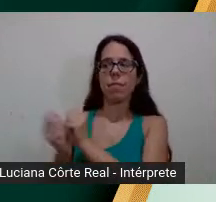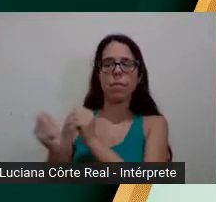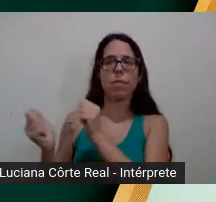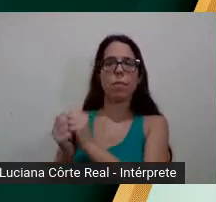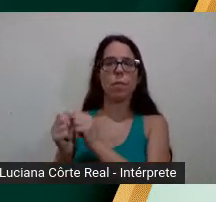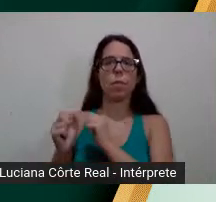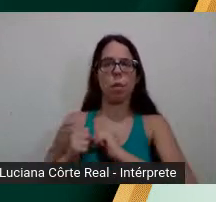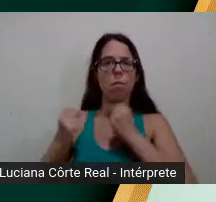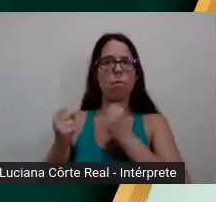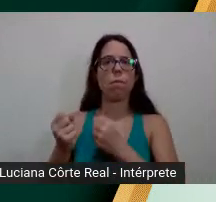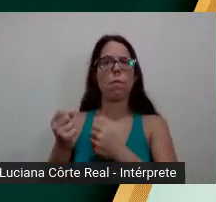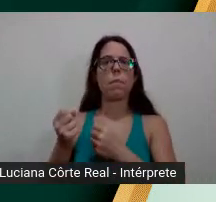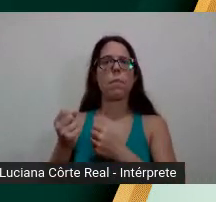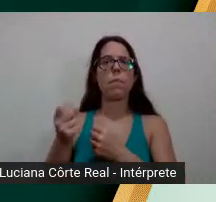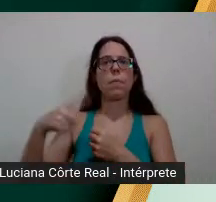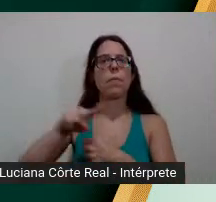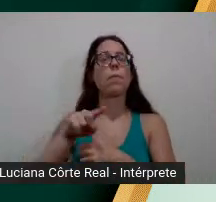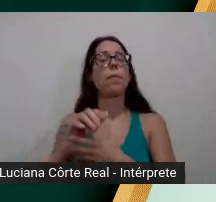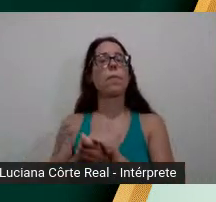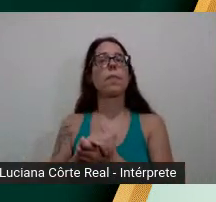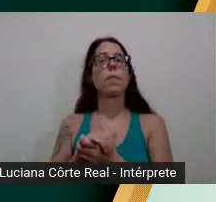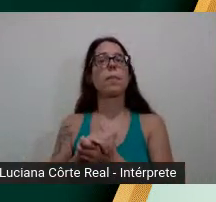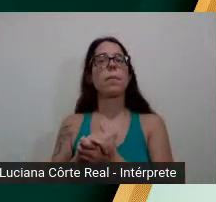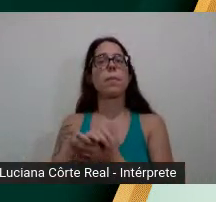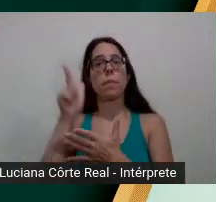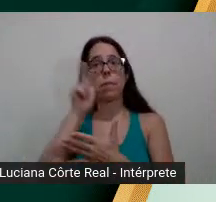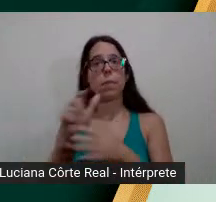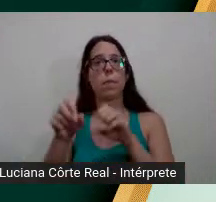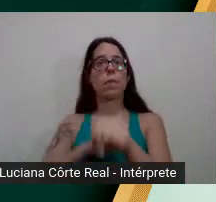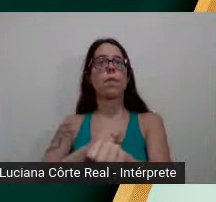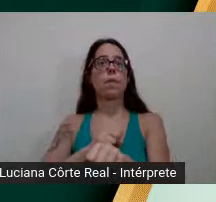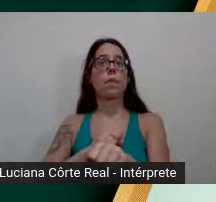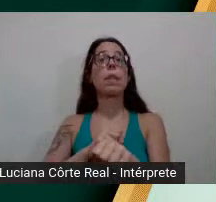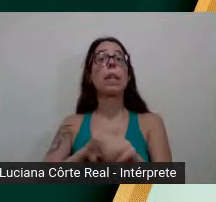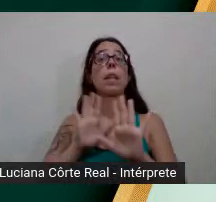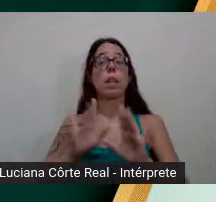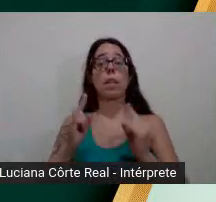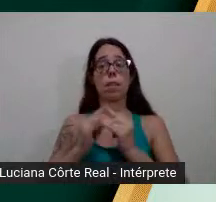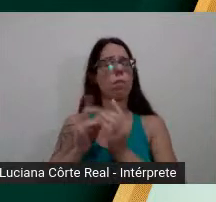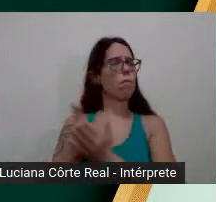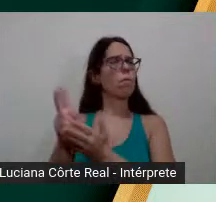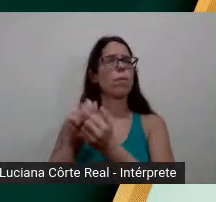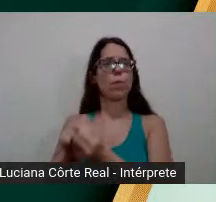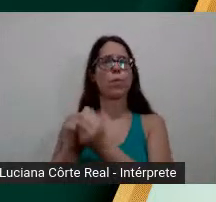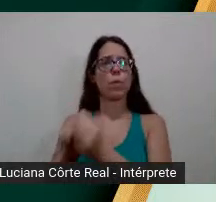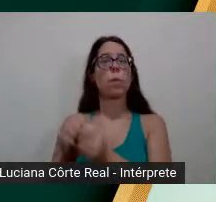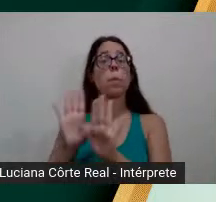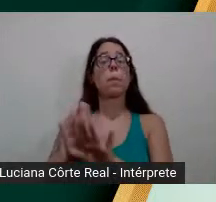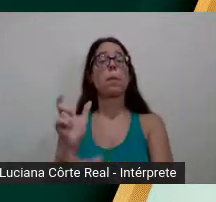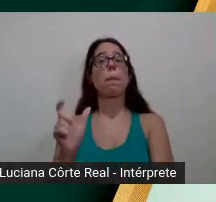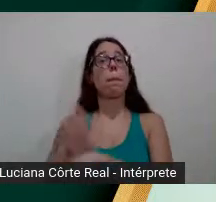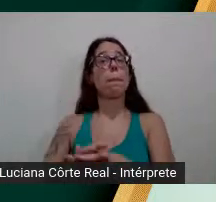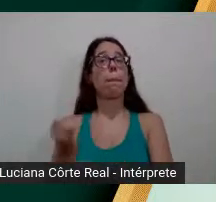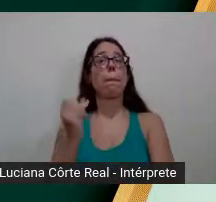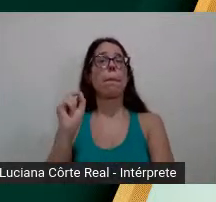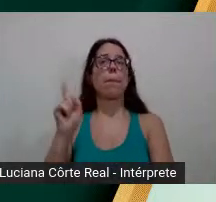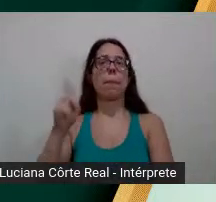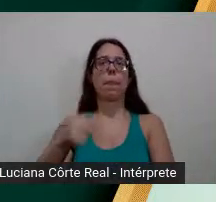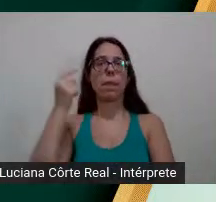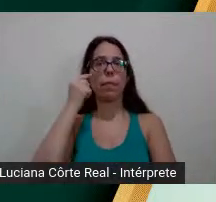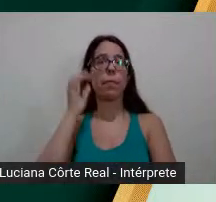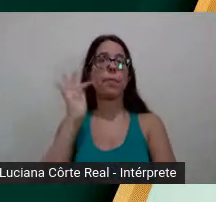vocês para construir a nossa instituição ao lado de vocês. Mas a palavra mais importante disso é projetar o futuro.